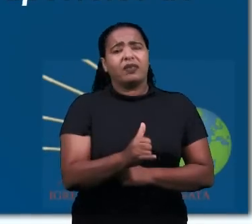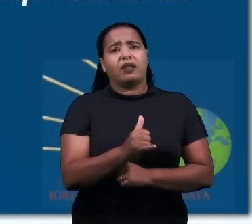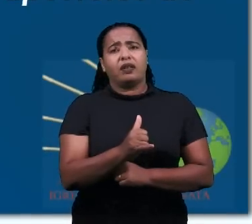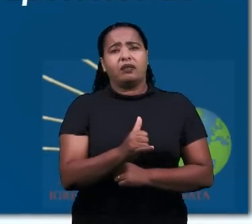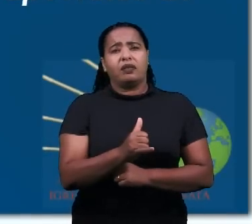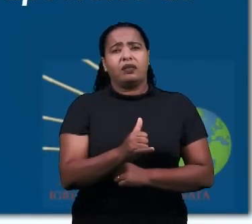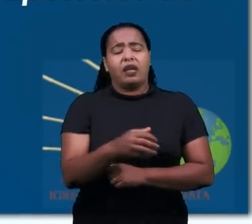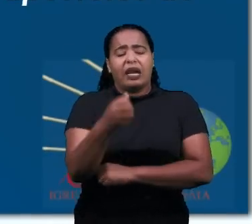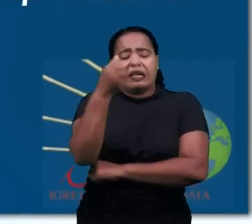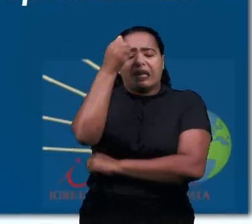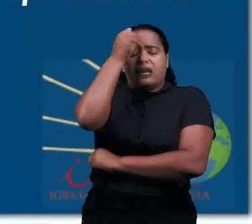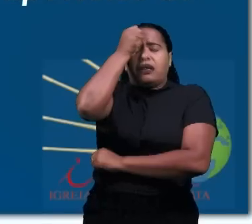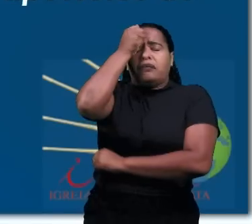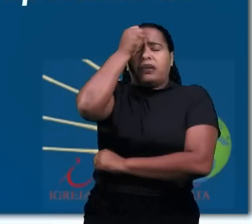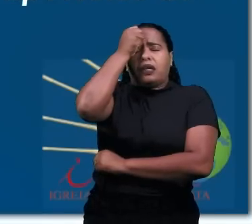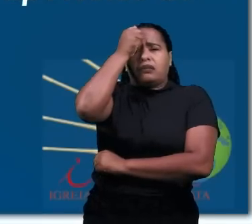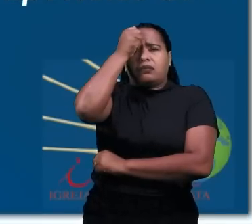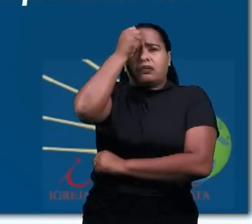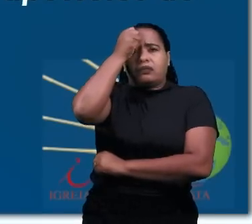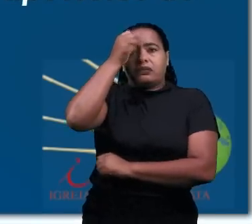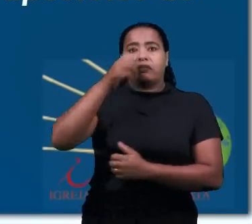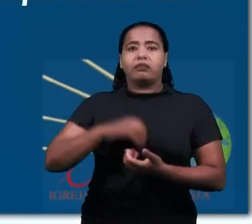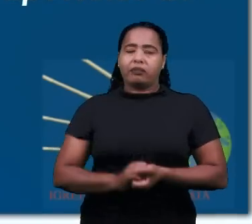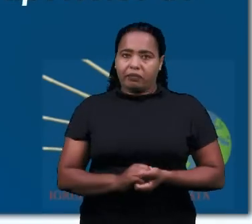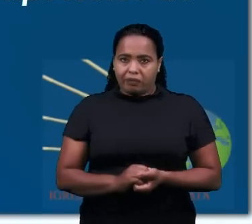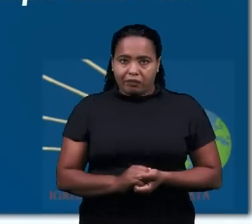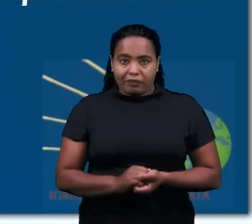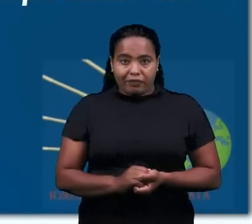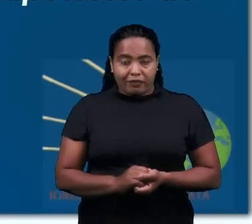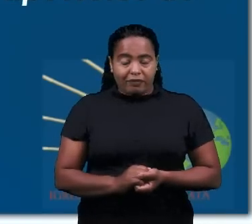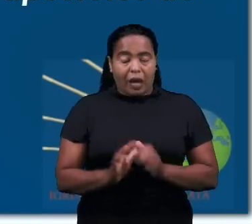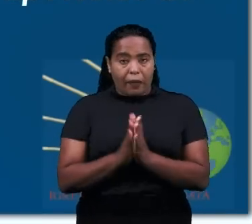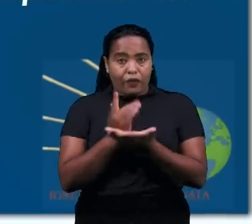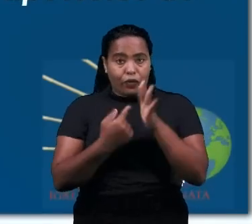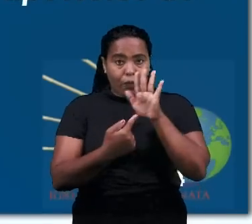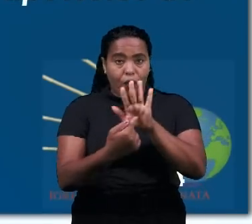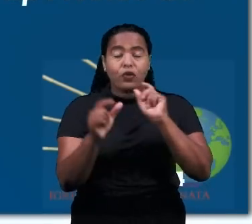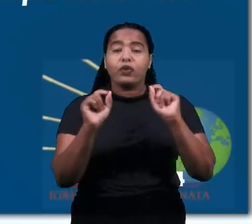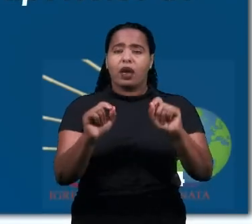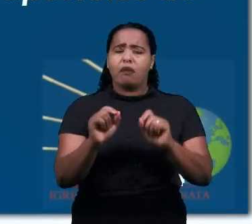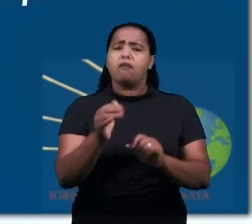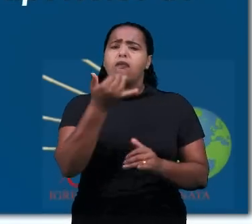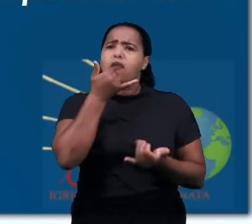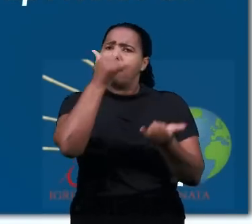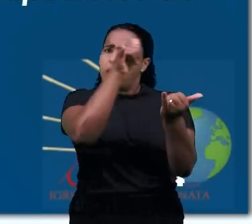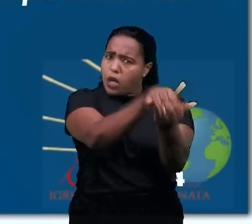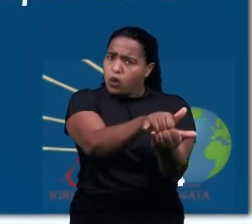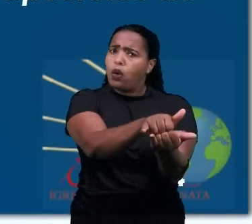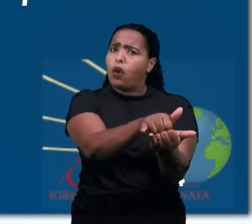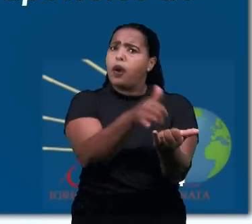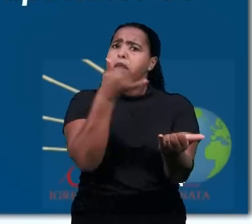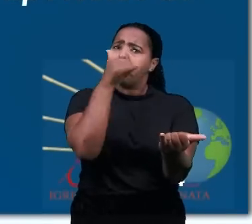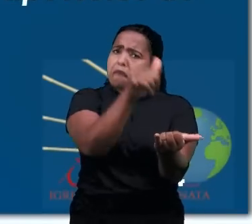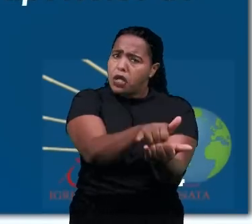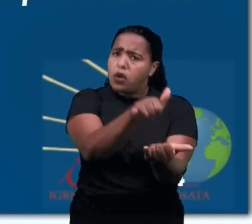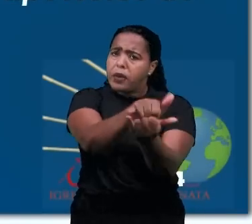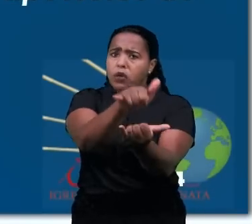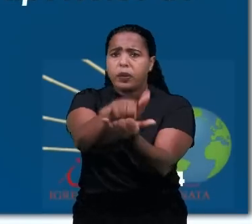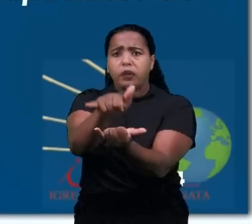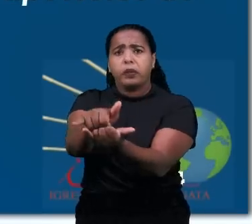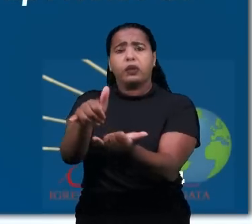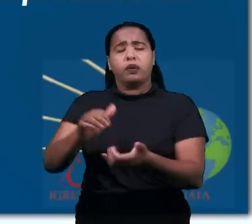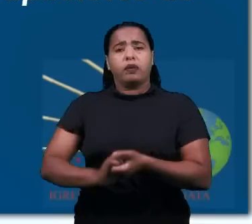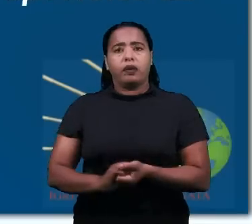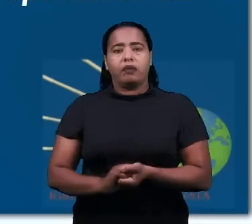arrependo-me, ele diz assim, perdoa-lhe. Aleluia. Disseram então